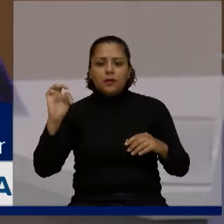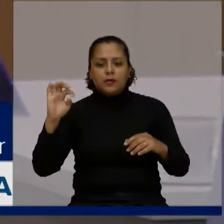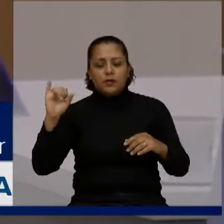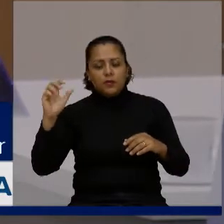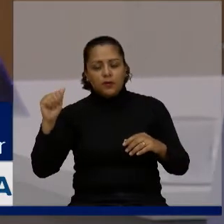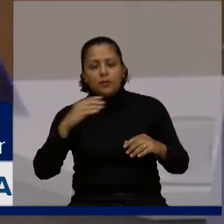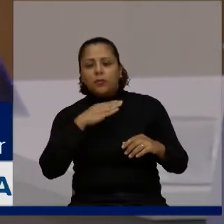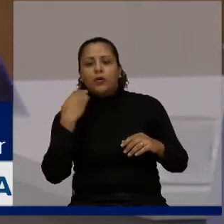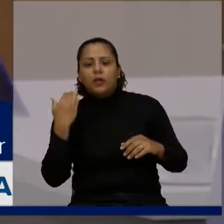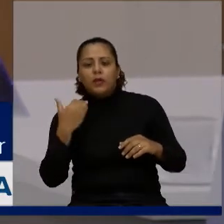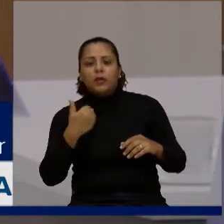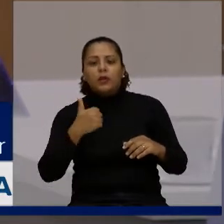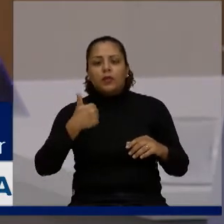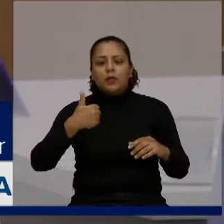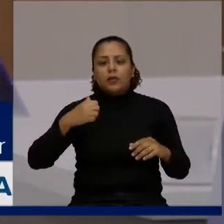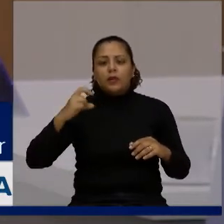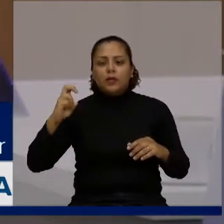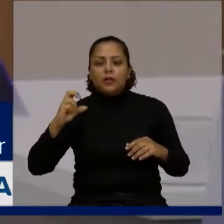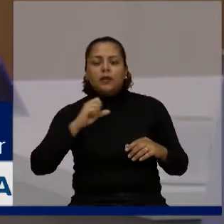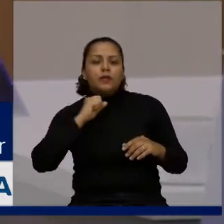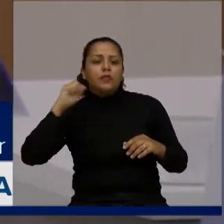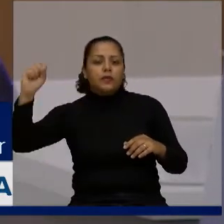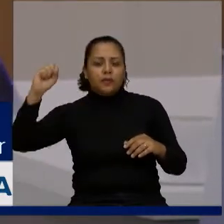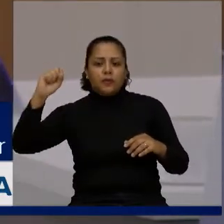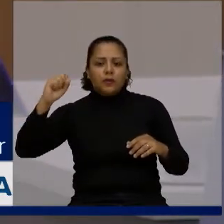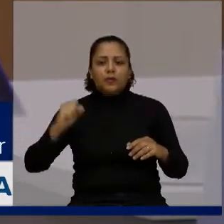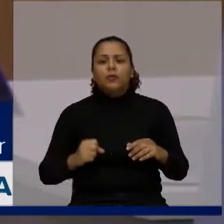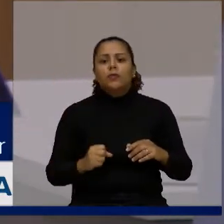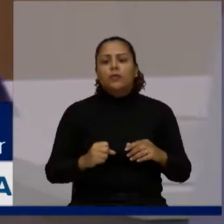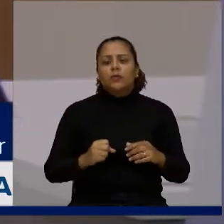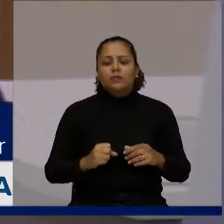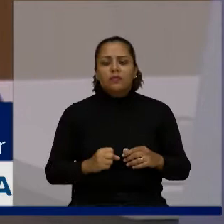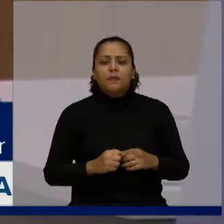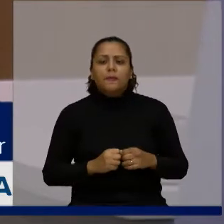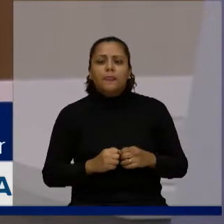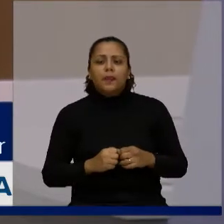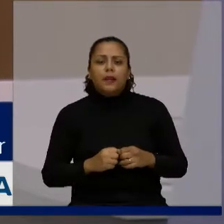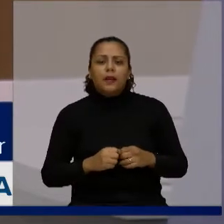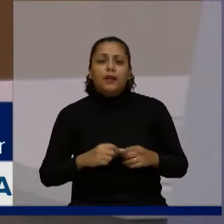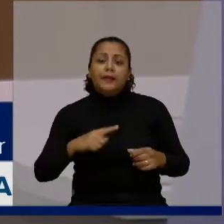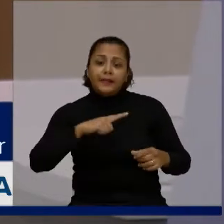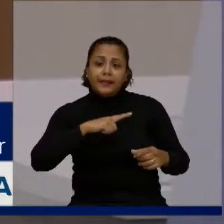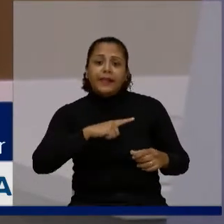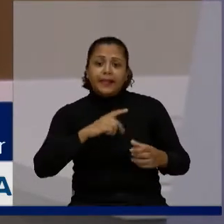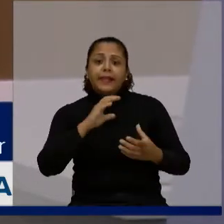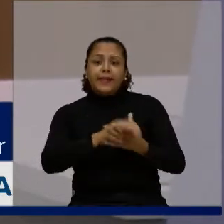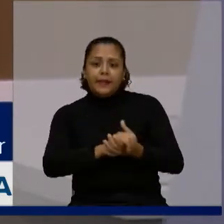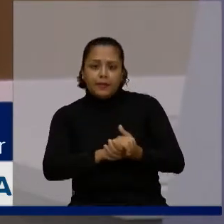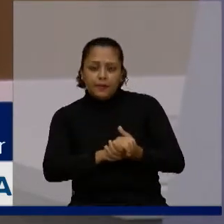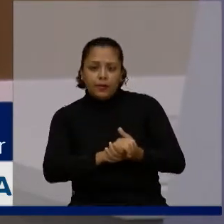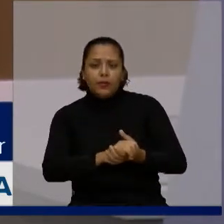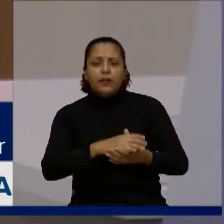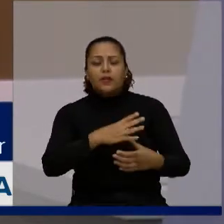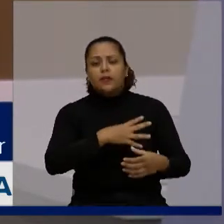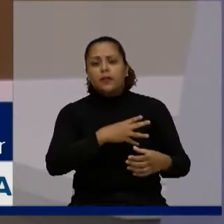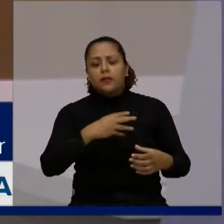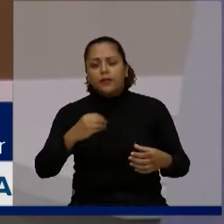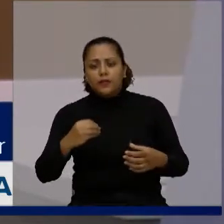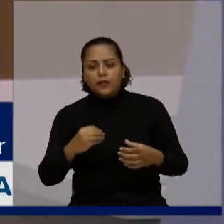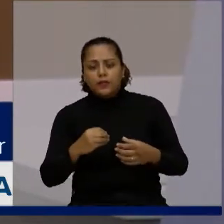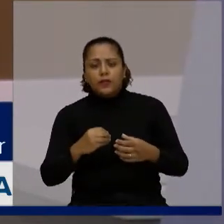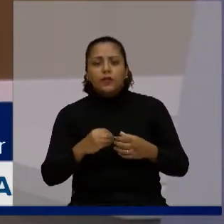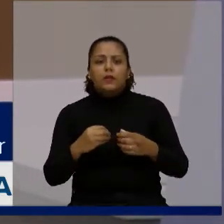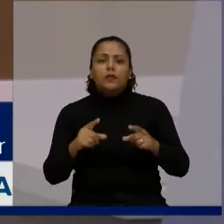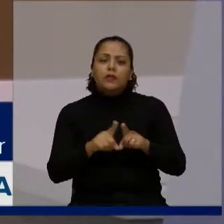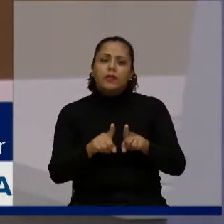esposa Luci Dantas de Medeiros Silva, os filhos Danilo Dantas de Medeiros Silva,